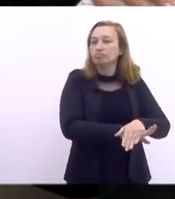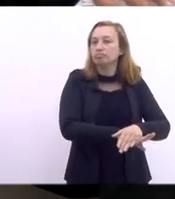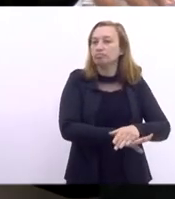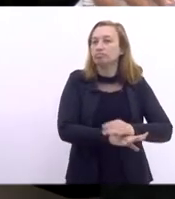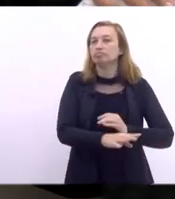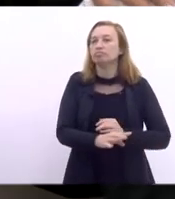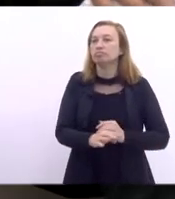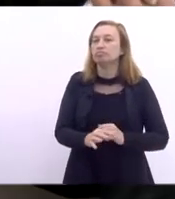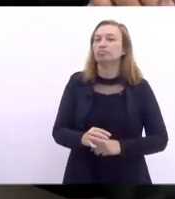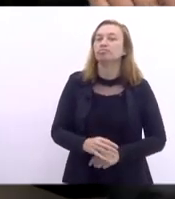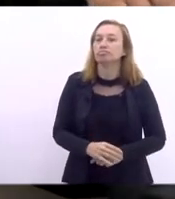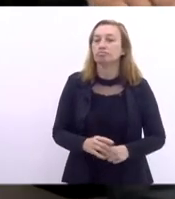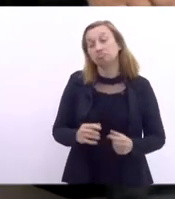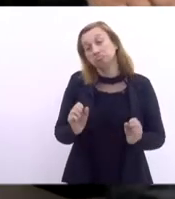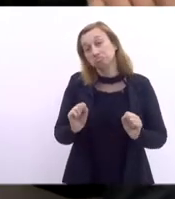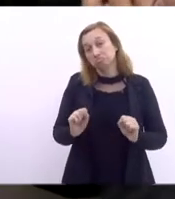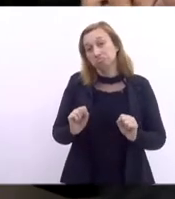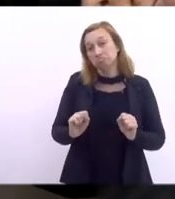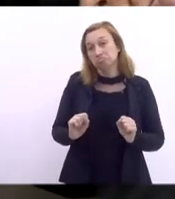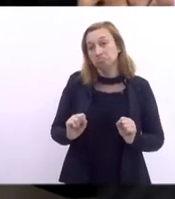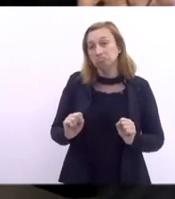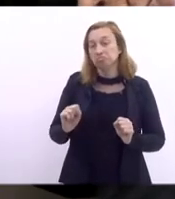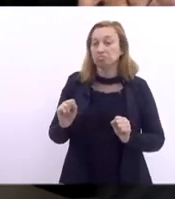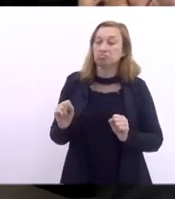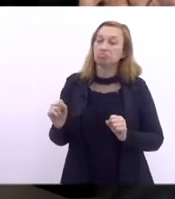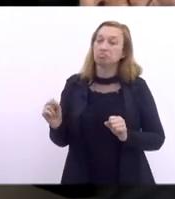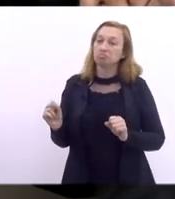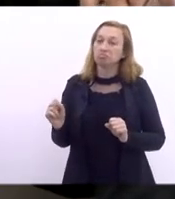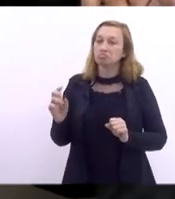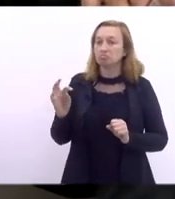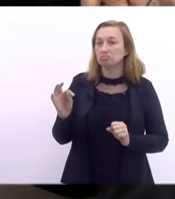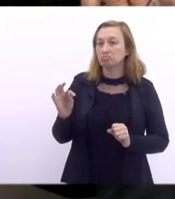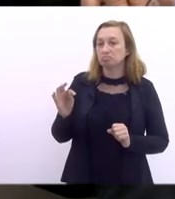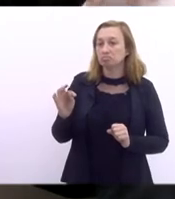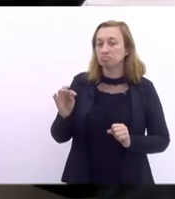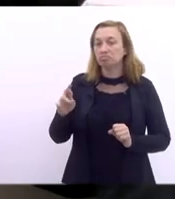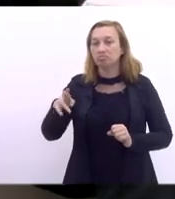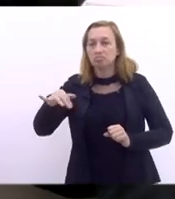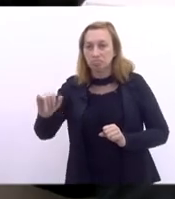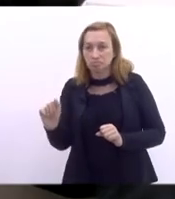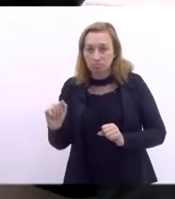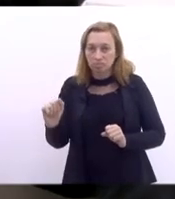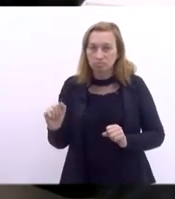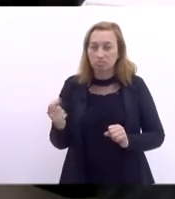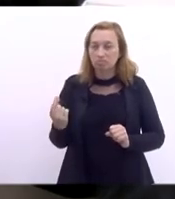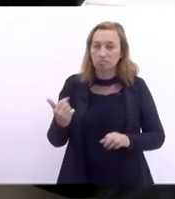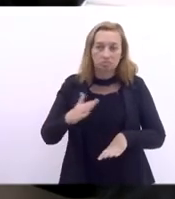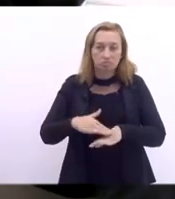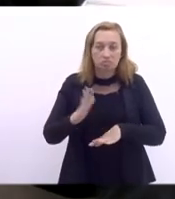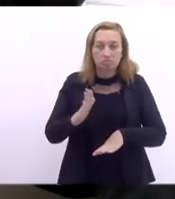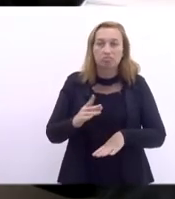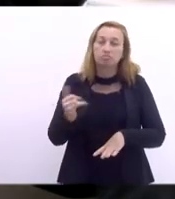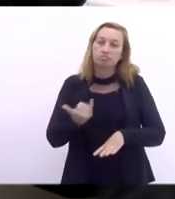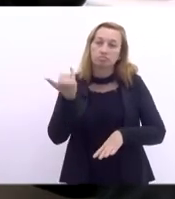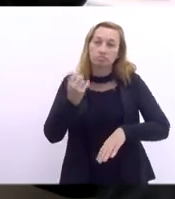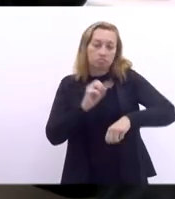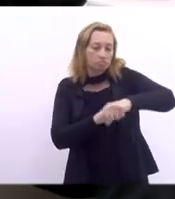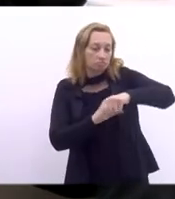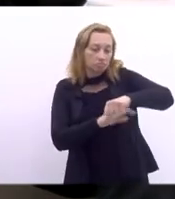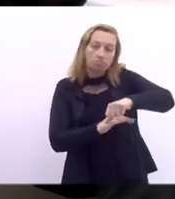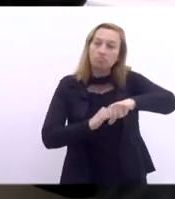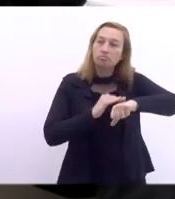não seja compatível com a com a previsão que ele querer pessoa né então a importância dessa questão do fundo soberano